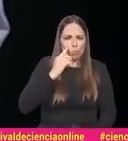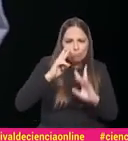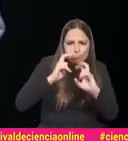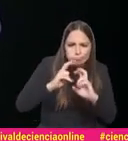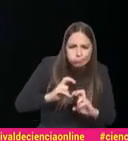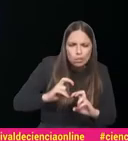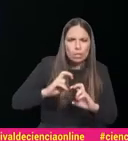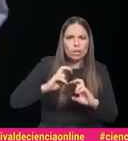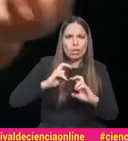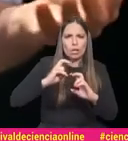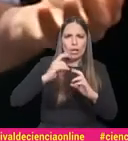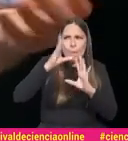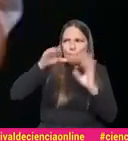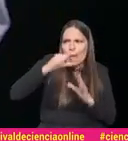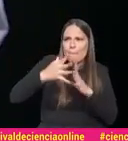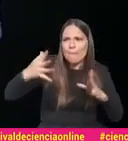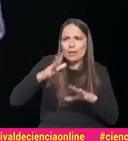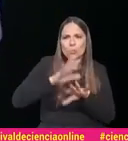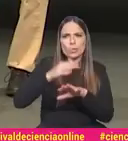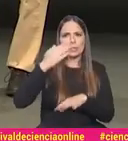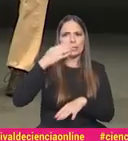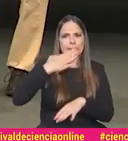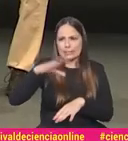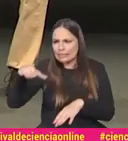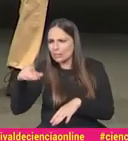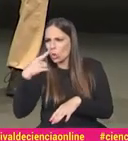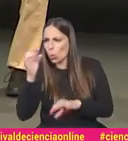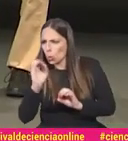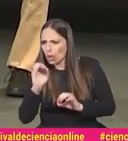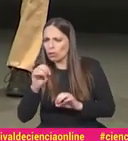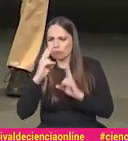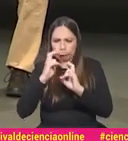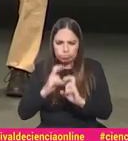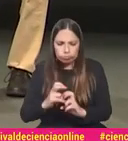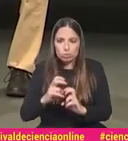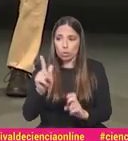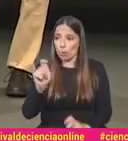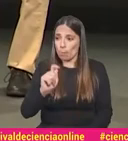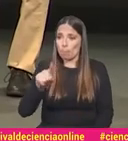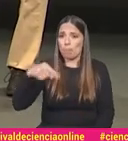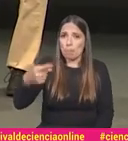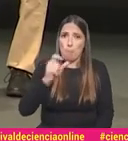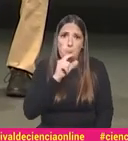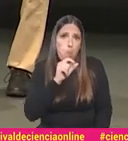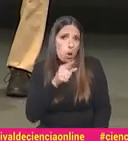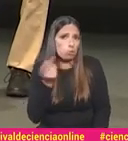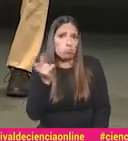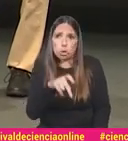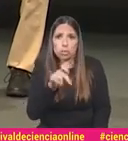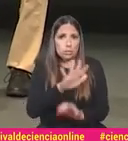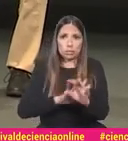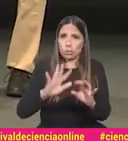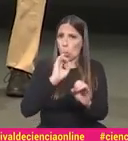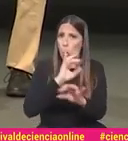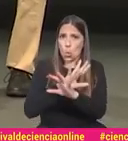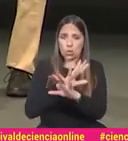aprender mais, porque a ciência é o desconhecido e nada nos diz que no próximo mês vamos ter outras situações